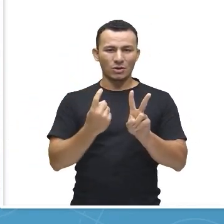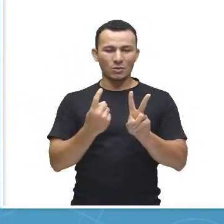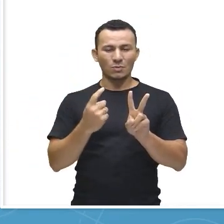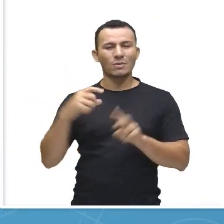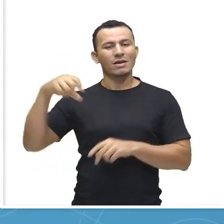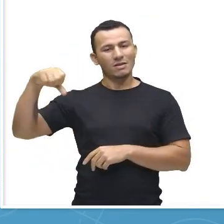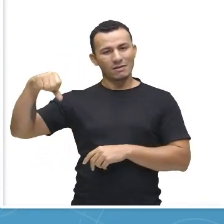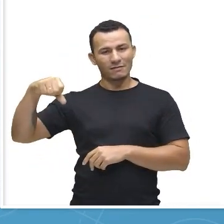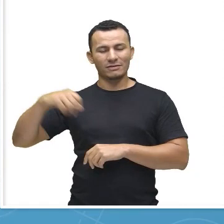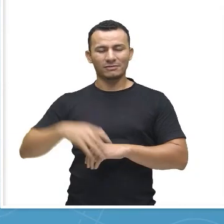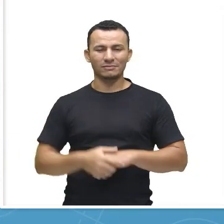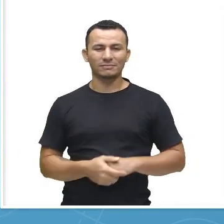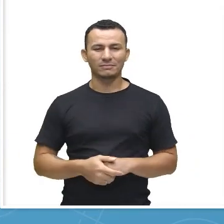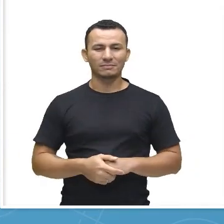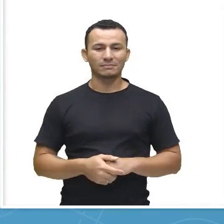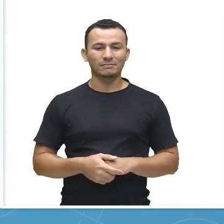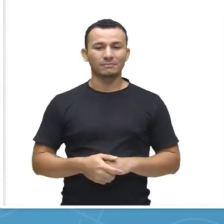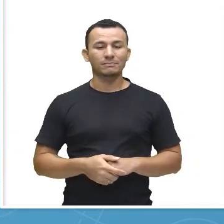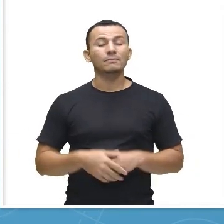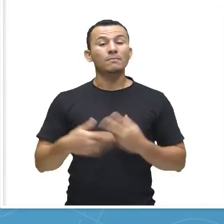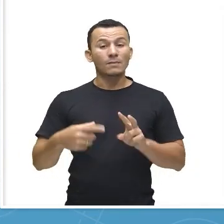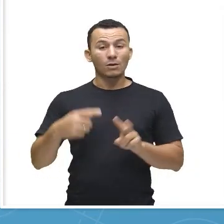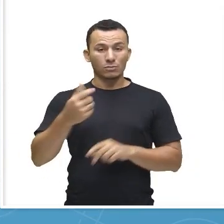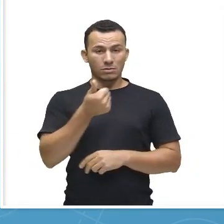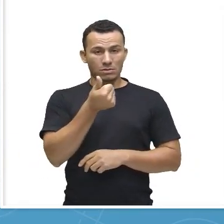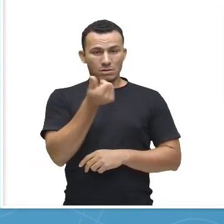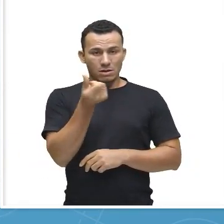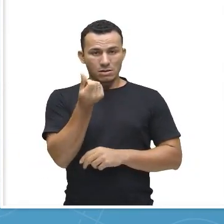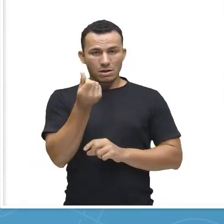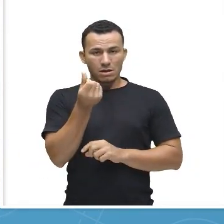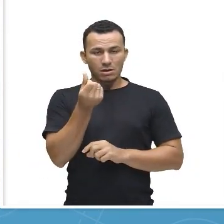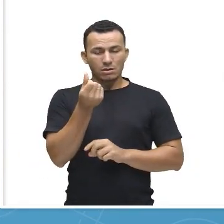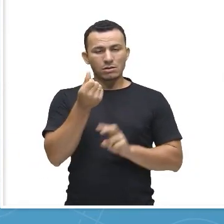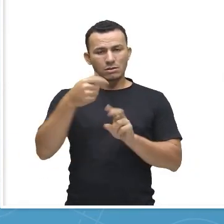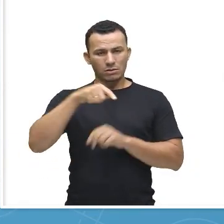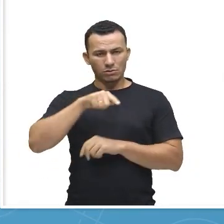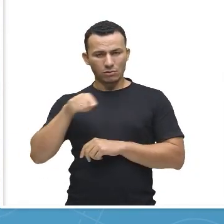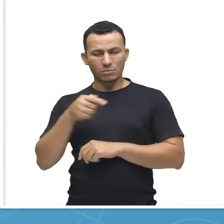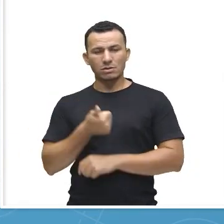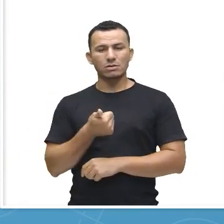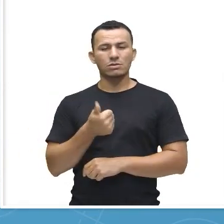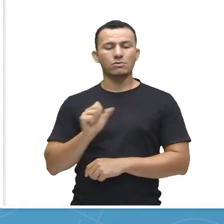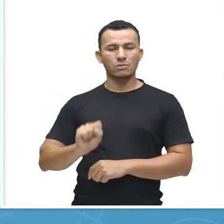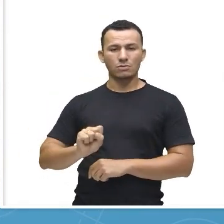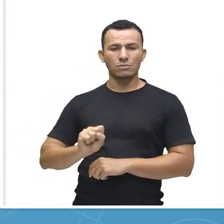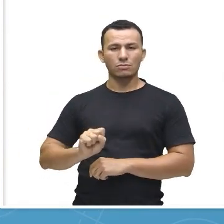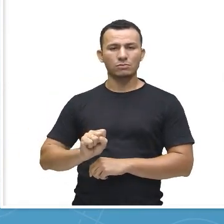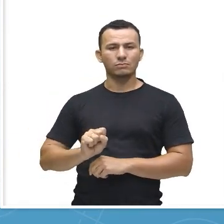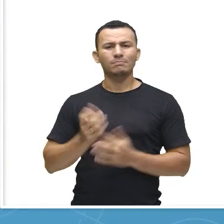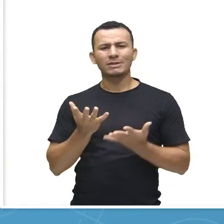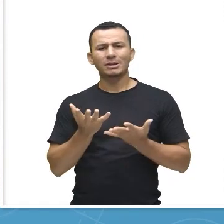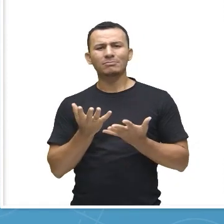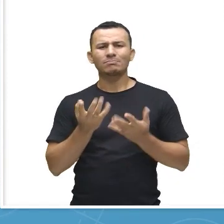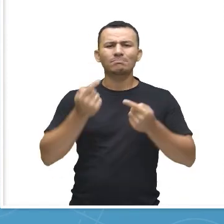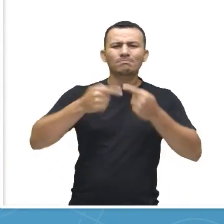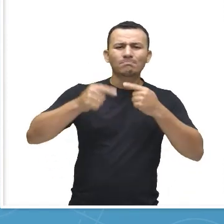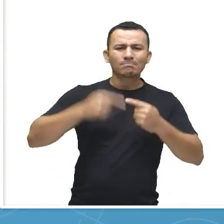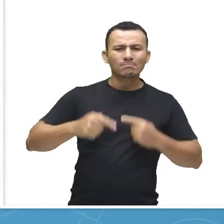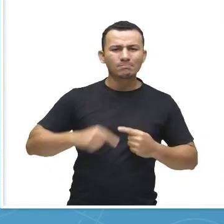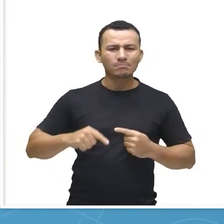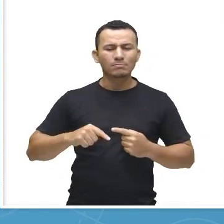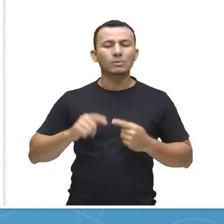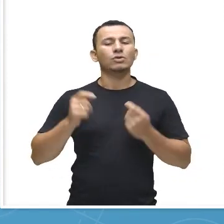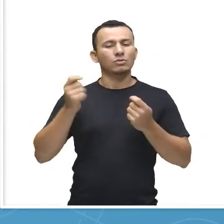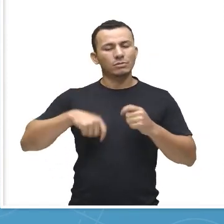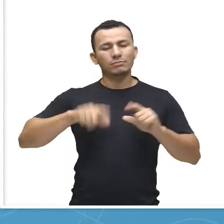Aí, nós chegamos aqui em 16 sobre 18, mas não tem nenhuma das alternativas, né? O que, é que a gente precisa fazer?